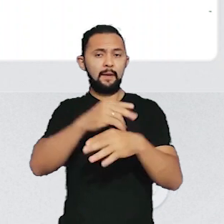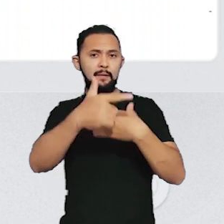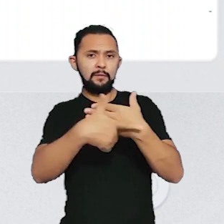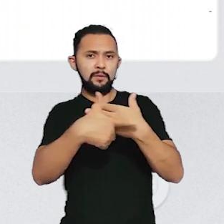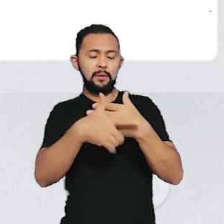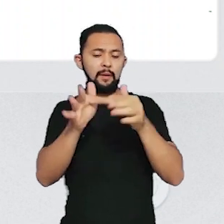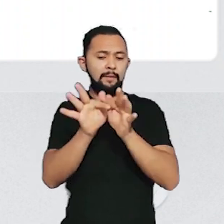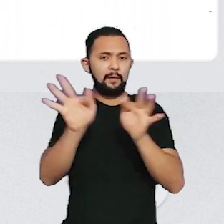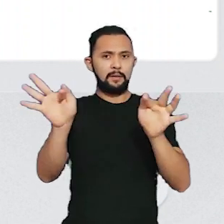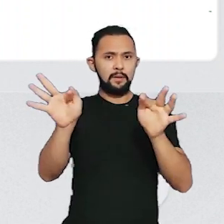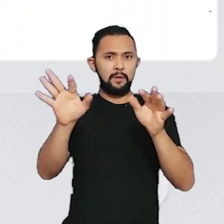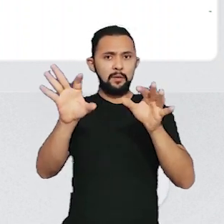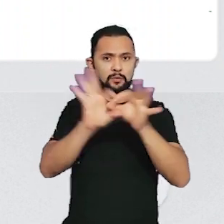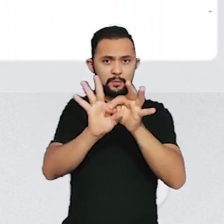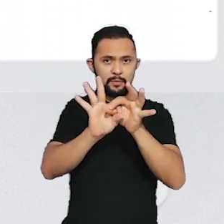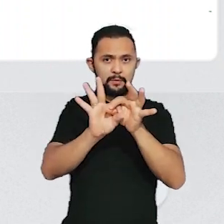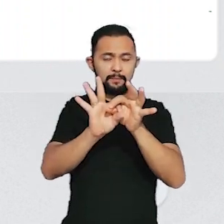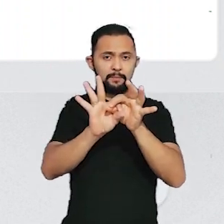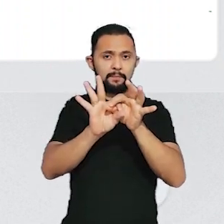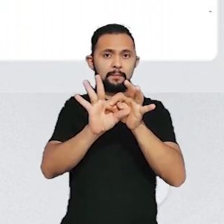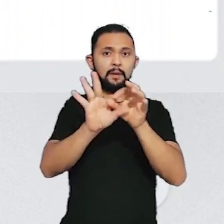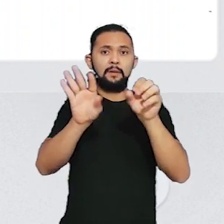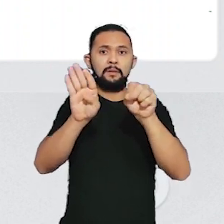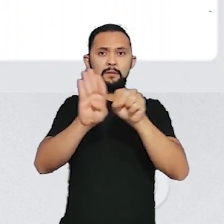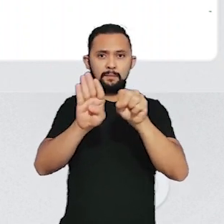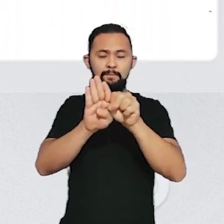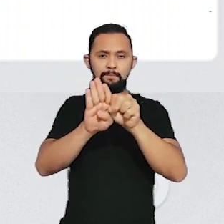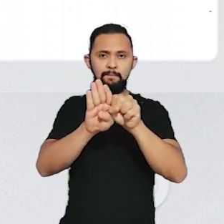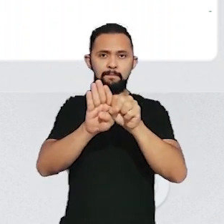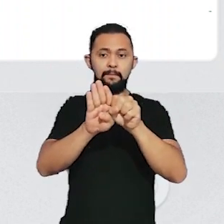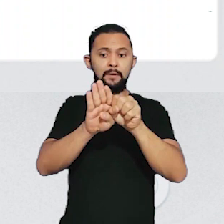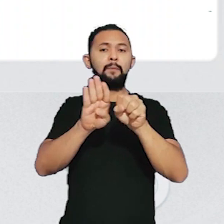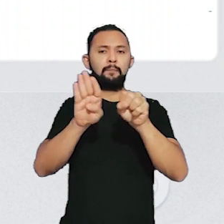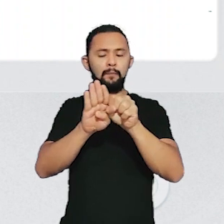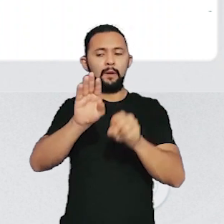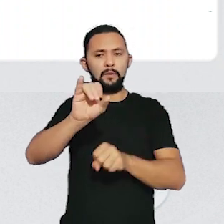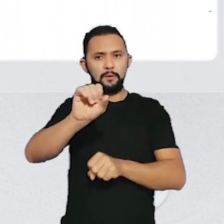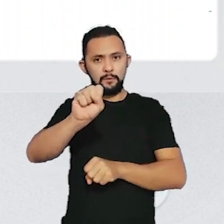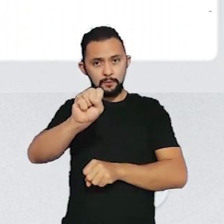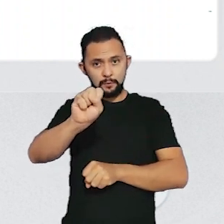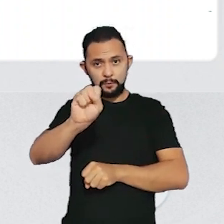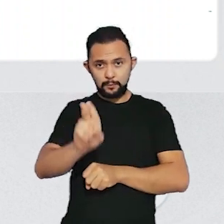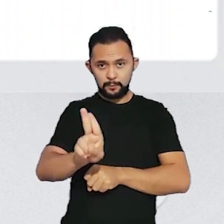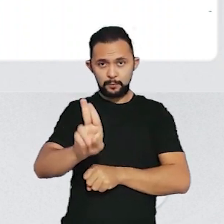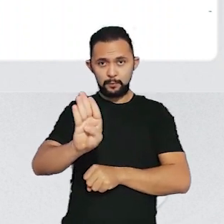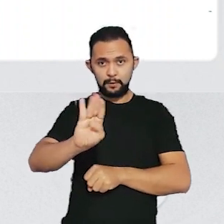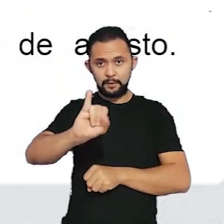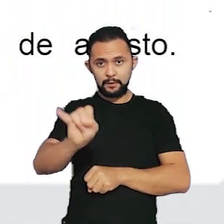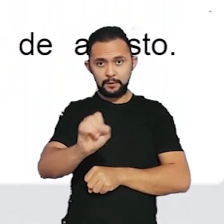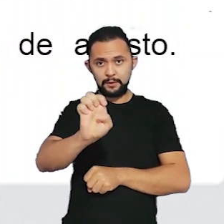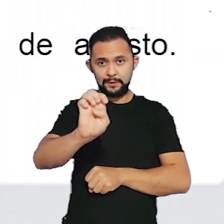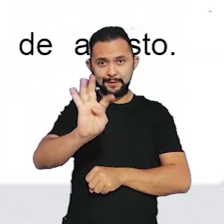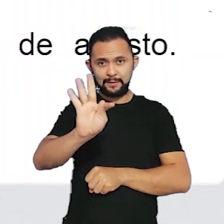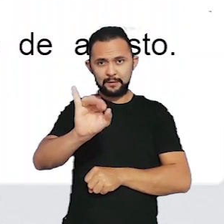uma oração subordinada substantiva subjetiva. Subjetiva aí desempenhando a função de sujeito.